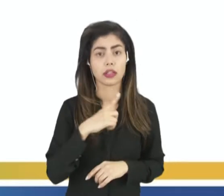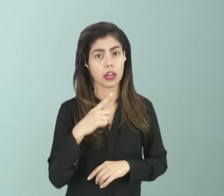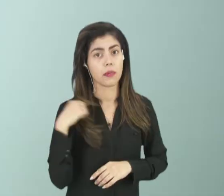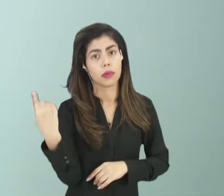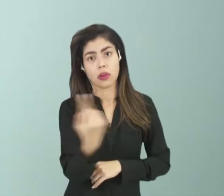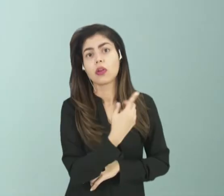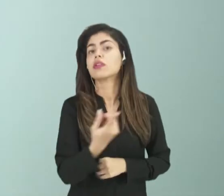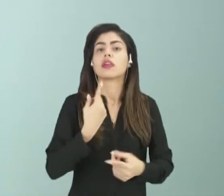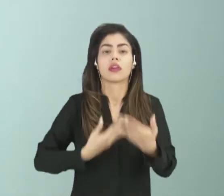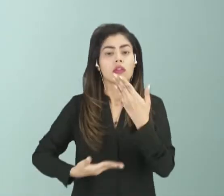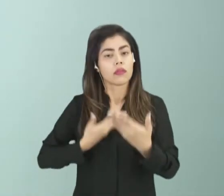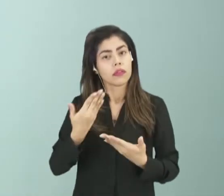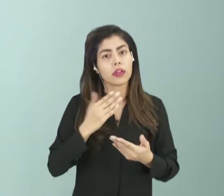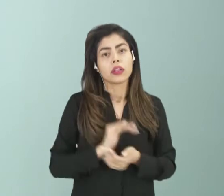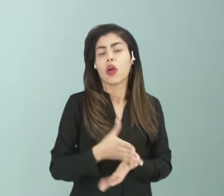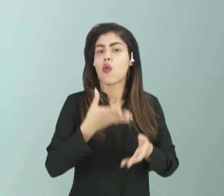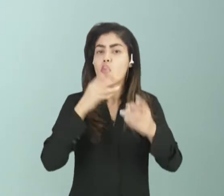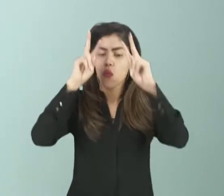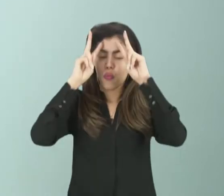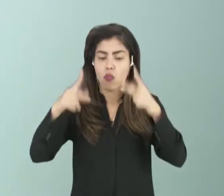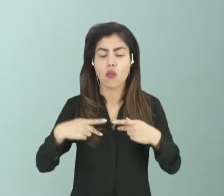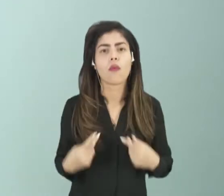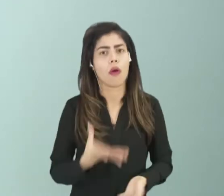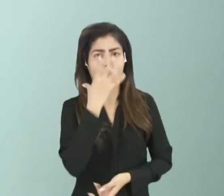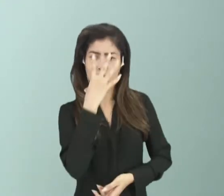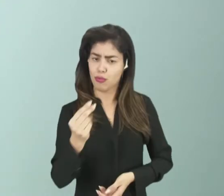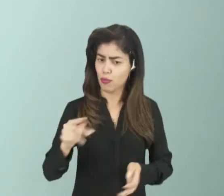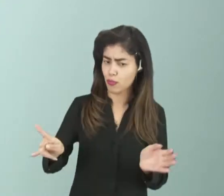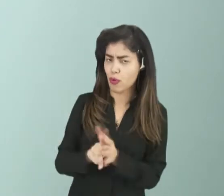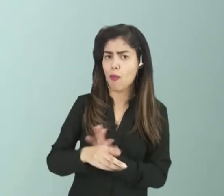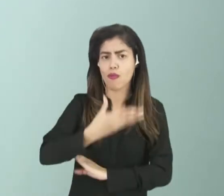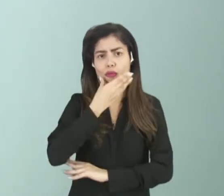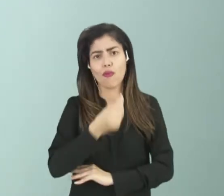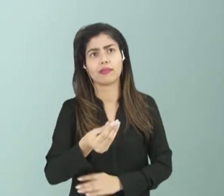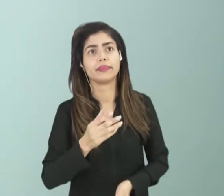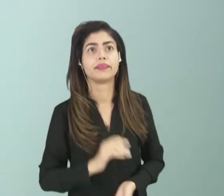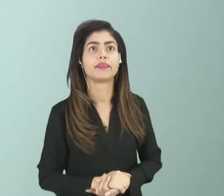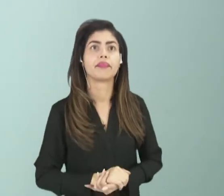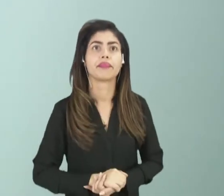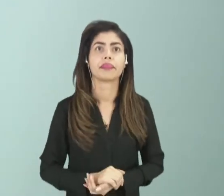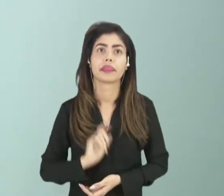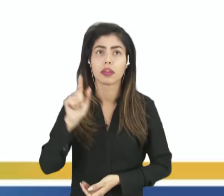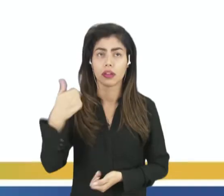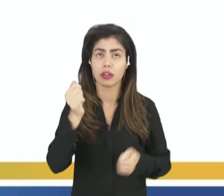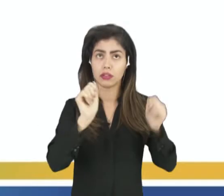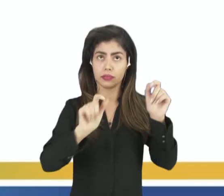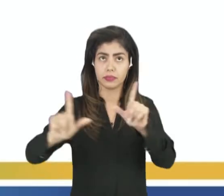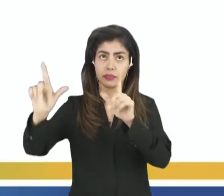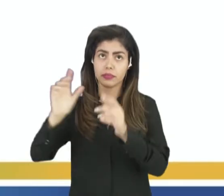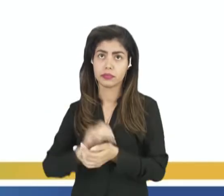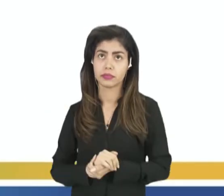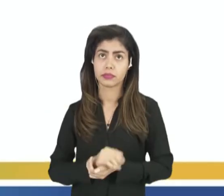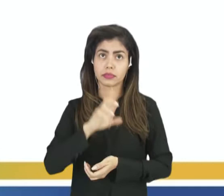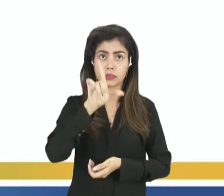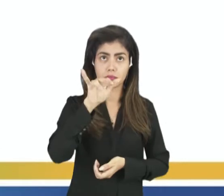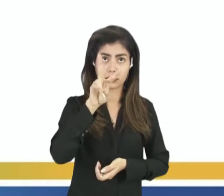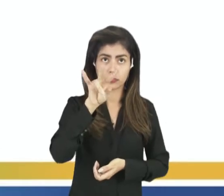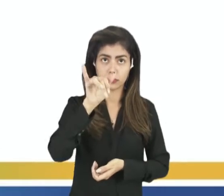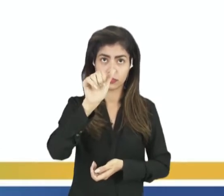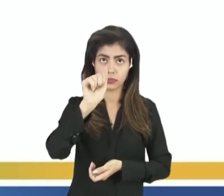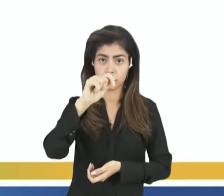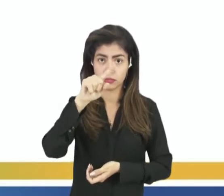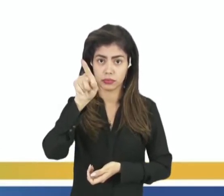a nossa convivência, porque o homem é o lobo do homem, diria Hobbes. Na próxima imagem, então, o Leviatã, esse